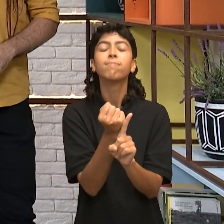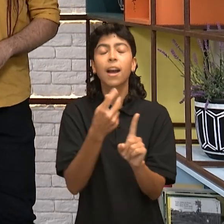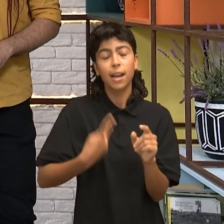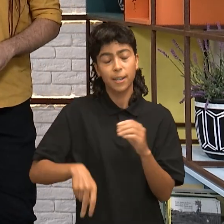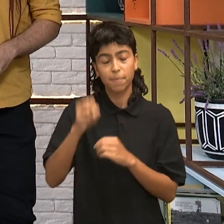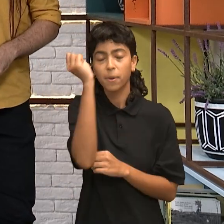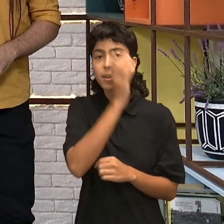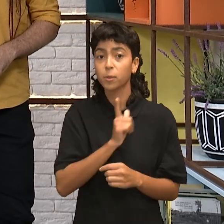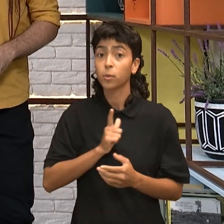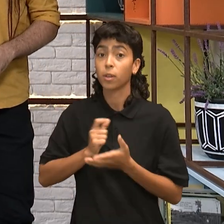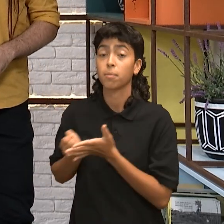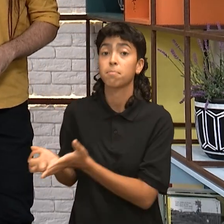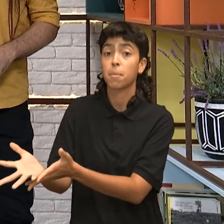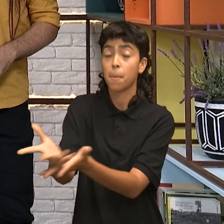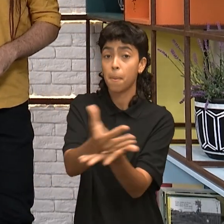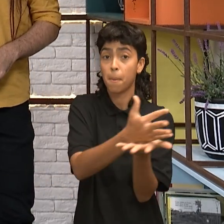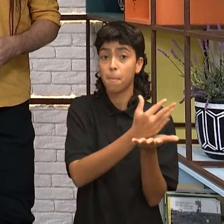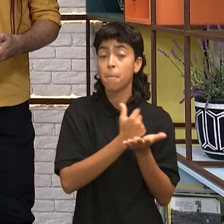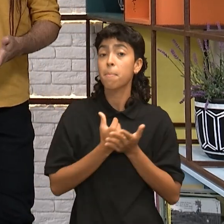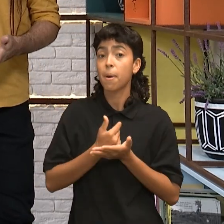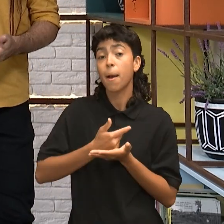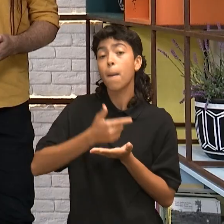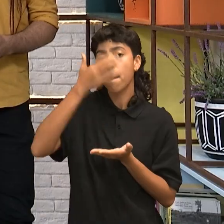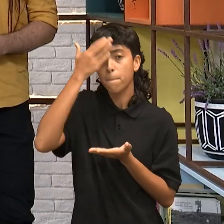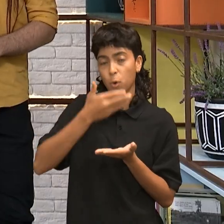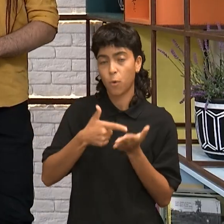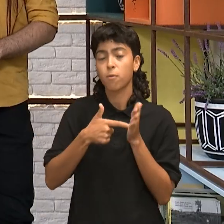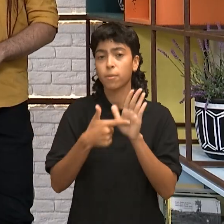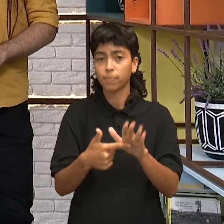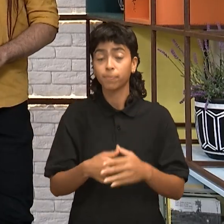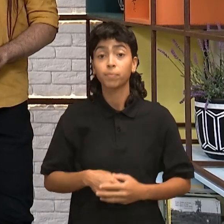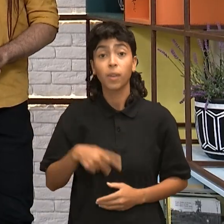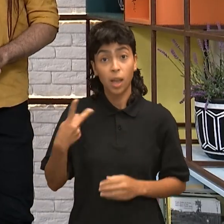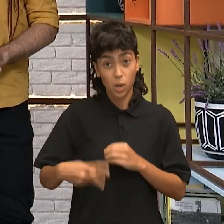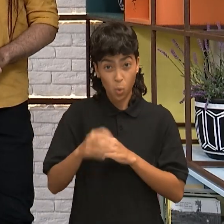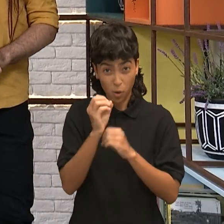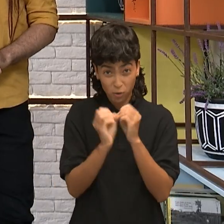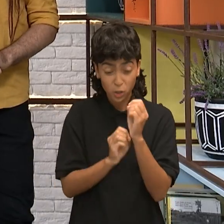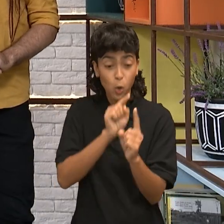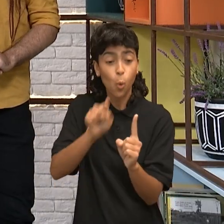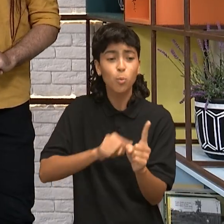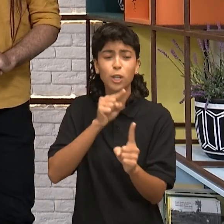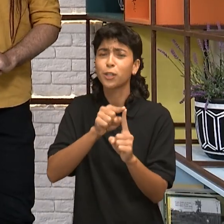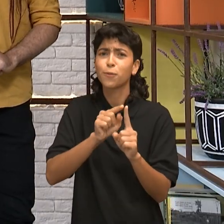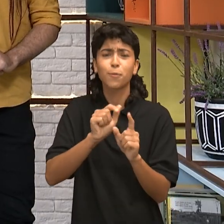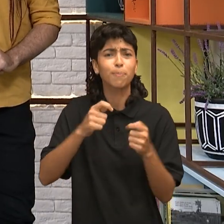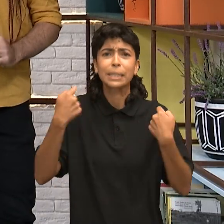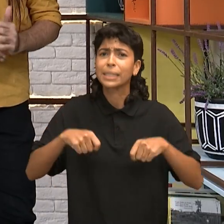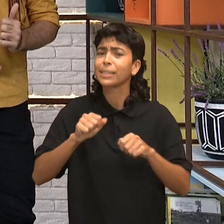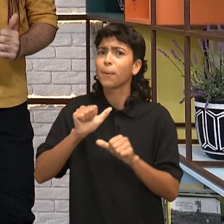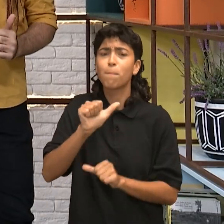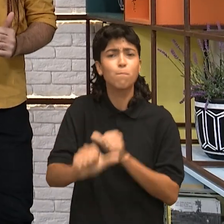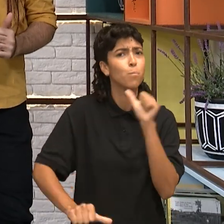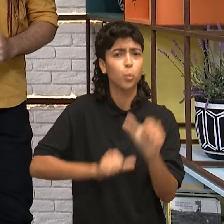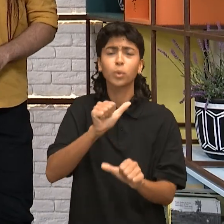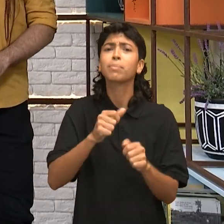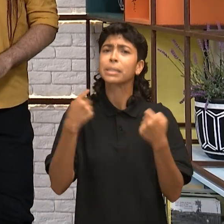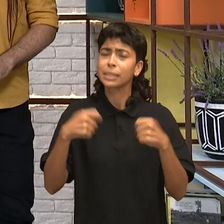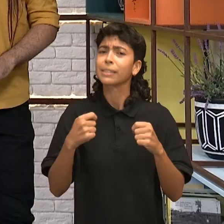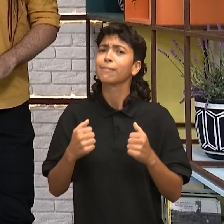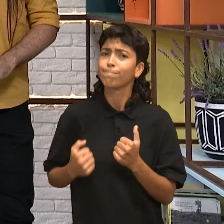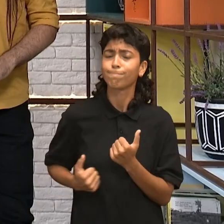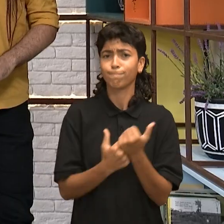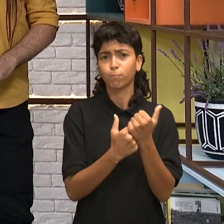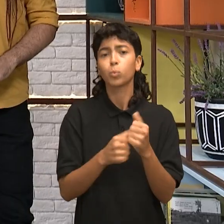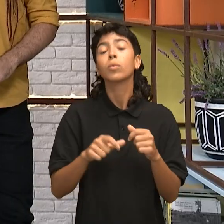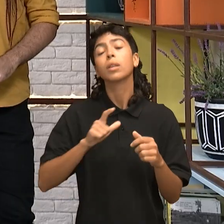Fórum Brasileiro de Segurança Pública. E aqui na UFG, com o objetivo de mudar essa realidade, desde o último mês foi